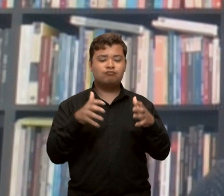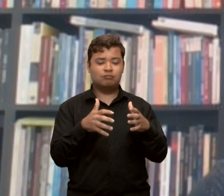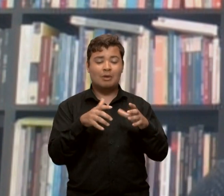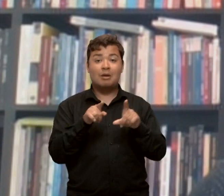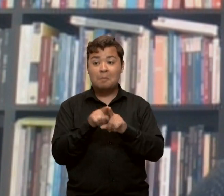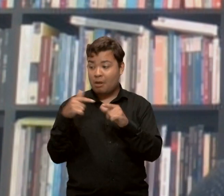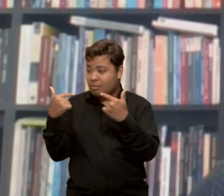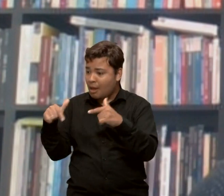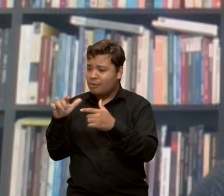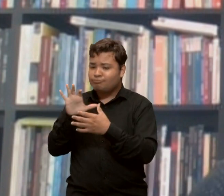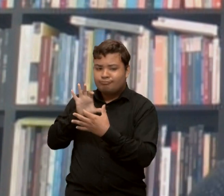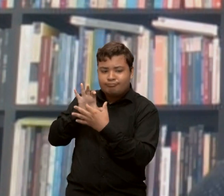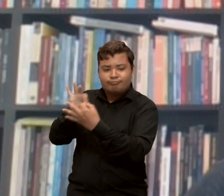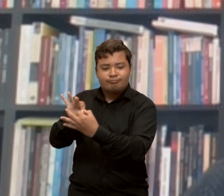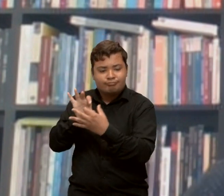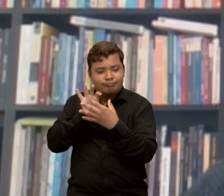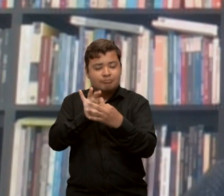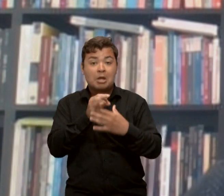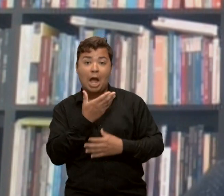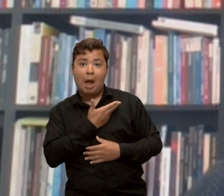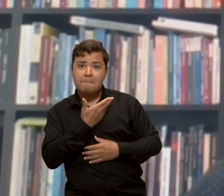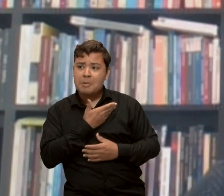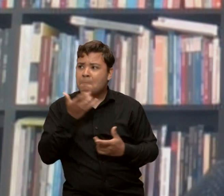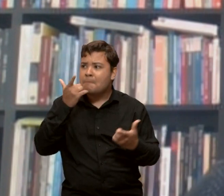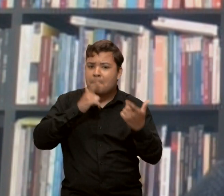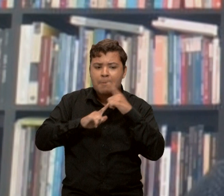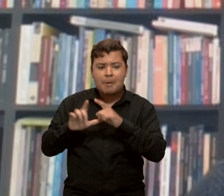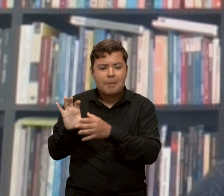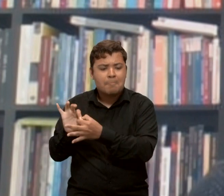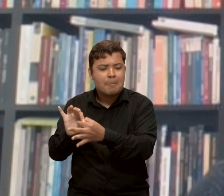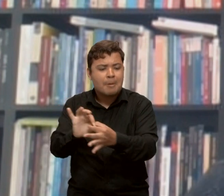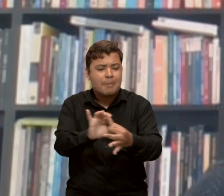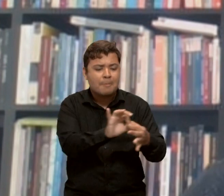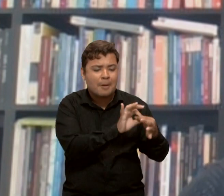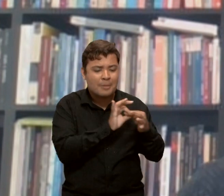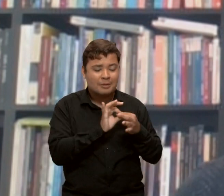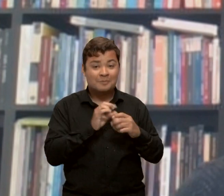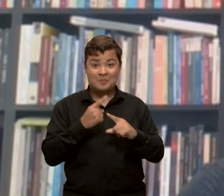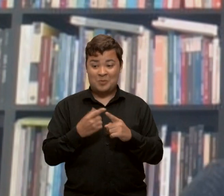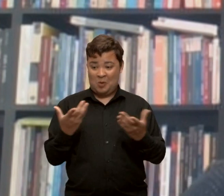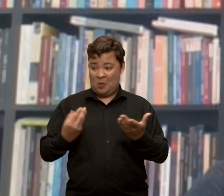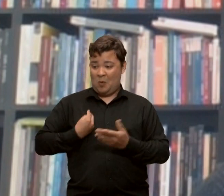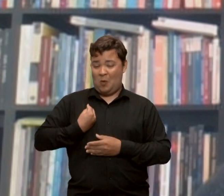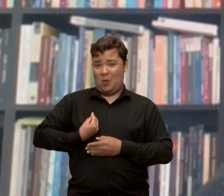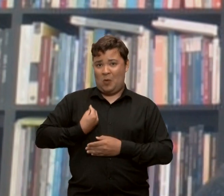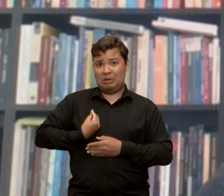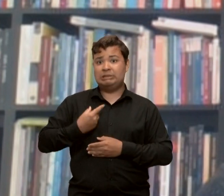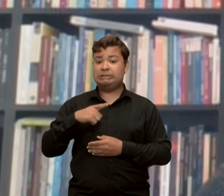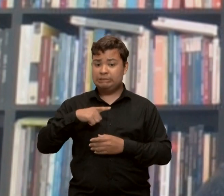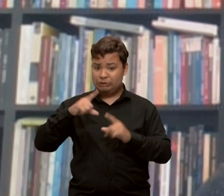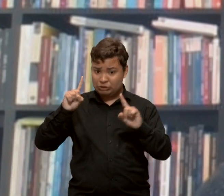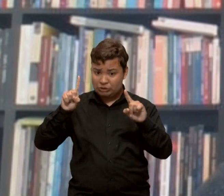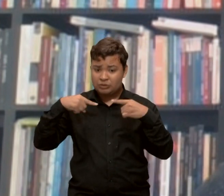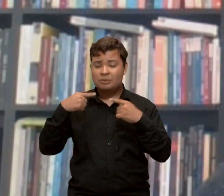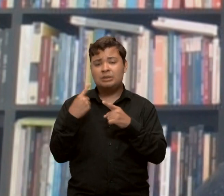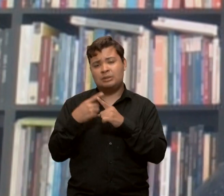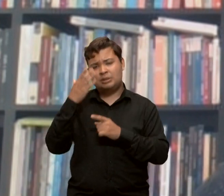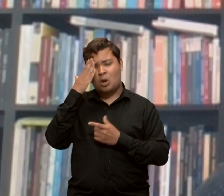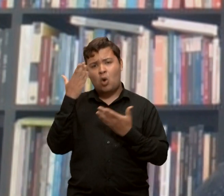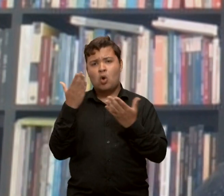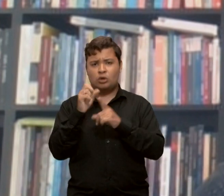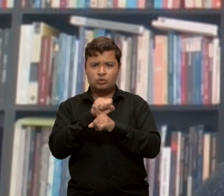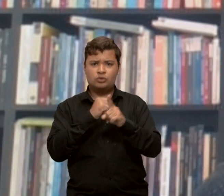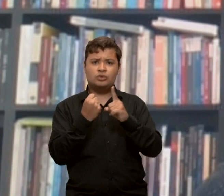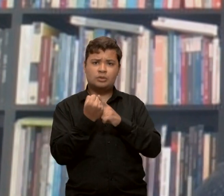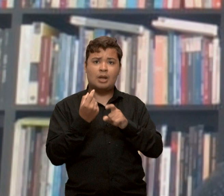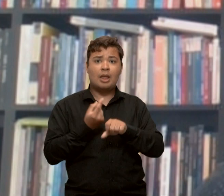no trabalho, mais amigos, porque um dos nossos grandes desafios na atualidade, lembrando uma sociedade neoliberal,